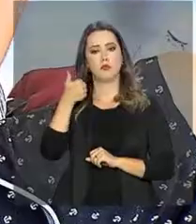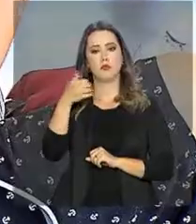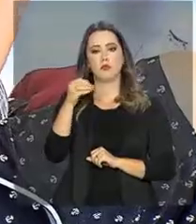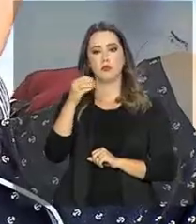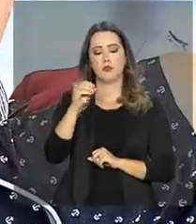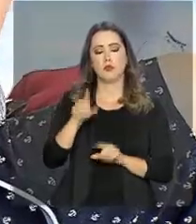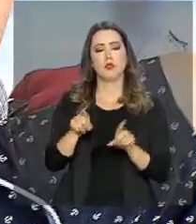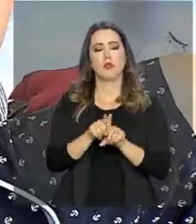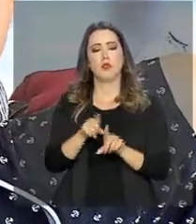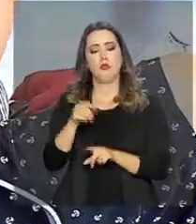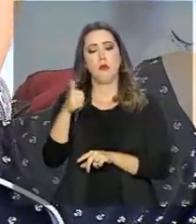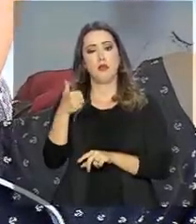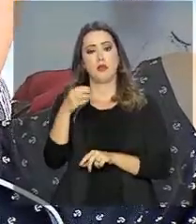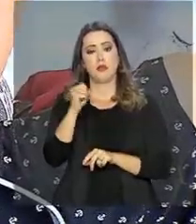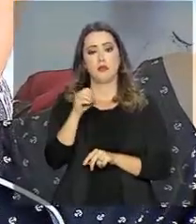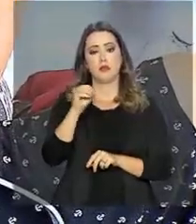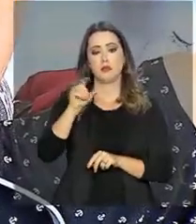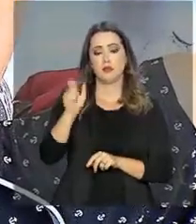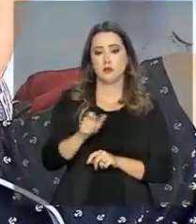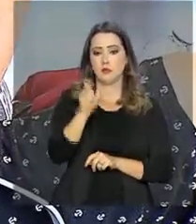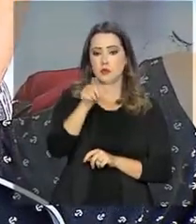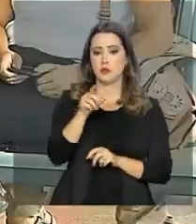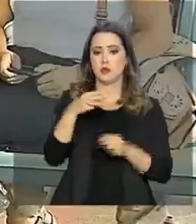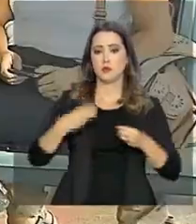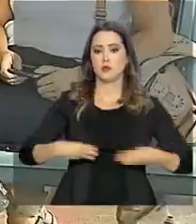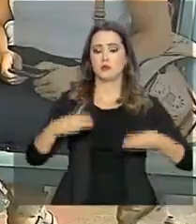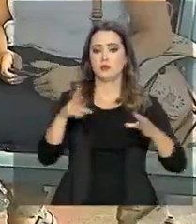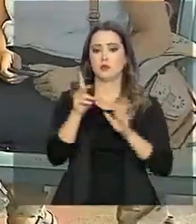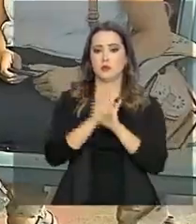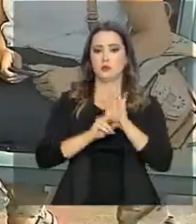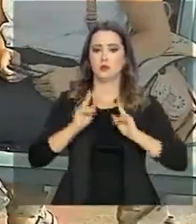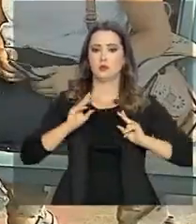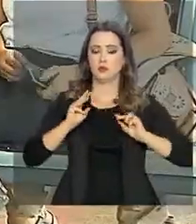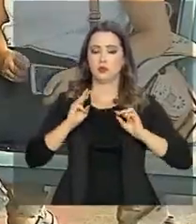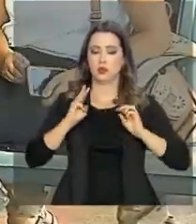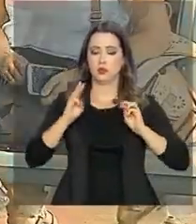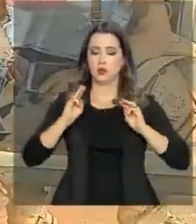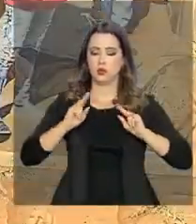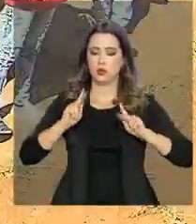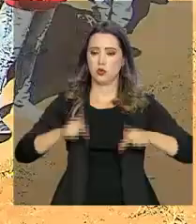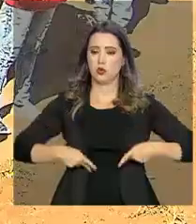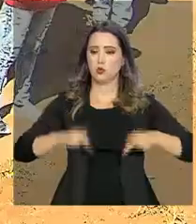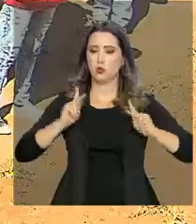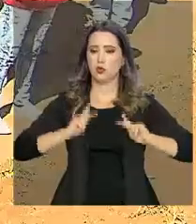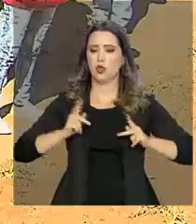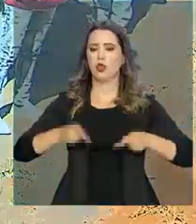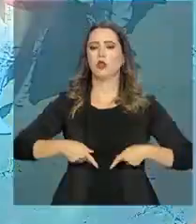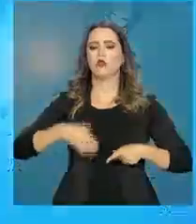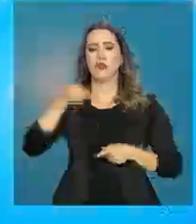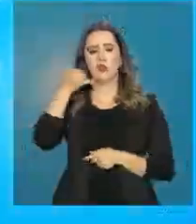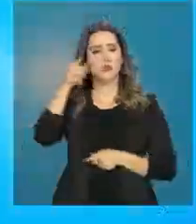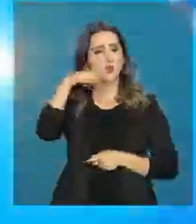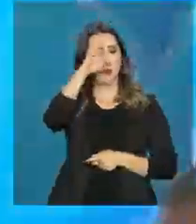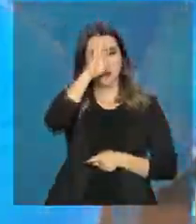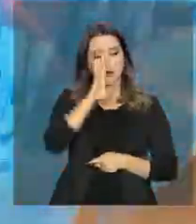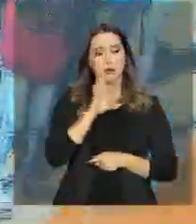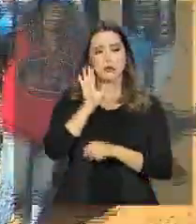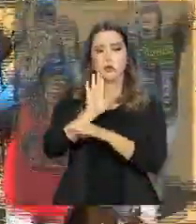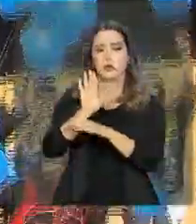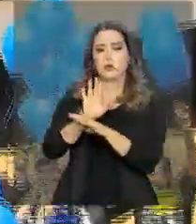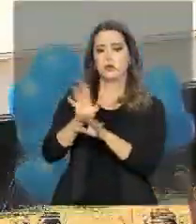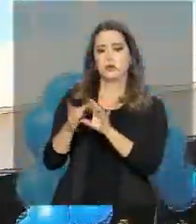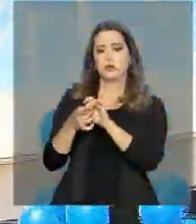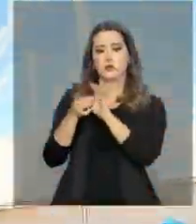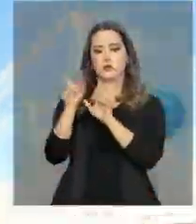Ligue 180 do Ministério dos Direitos Humanos. As ligações são de graça e podem ajudar alguém a conquistar